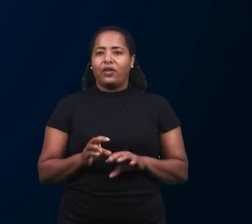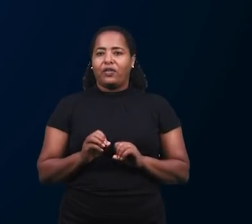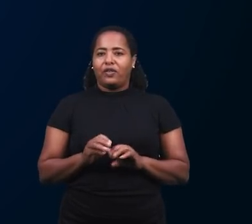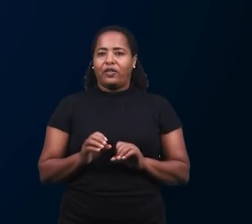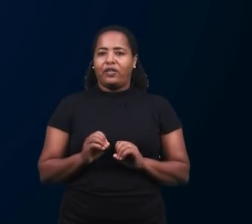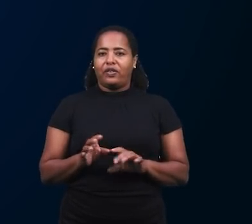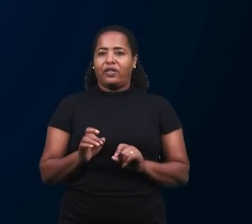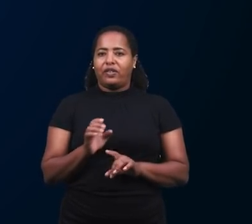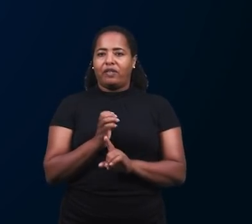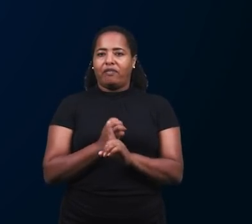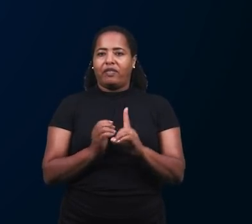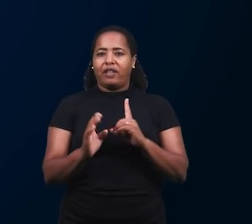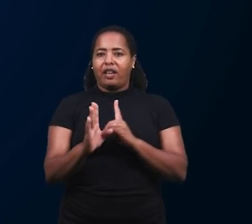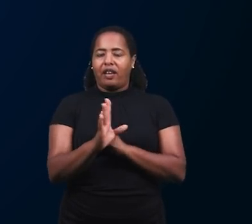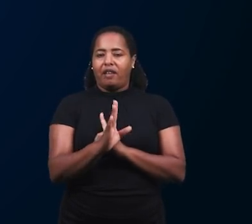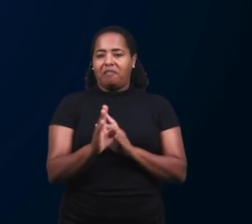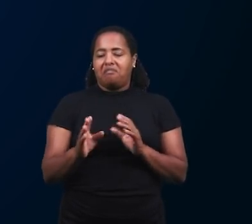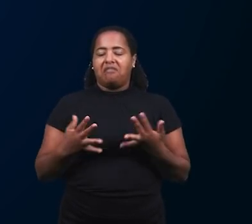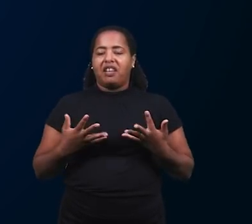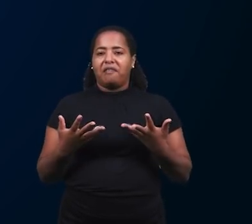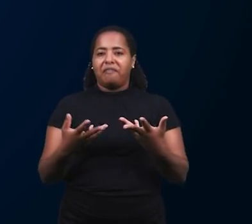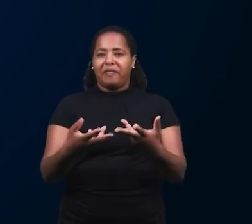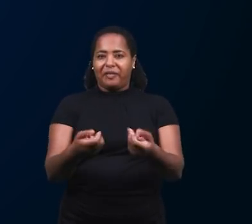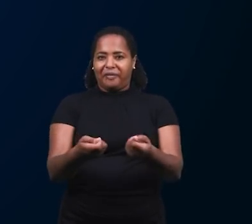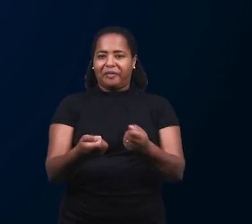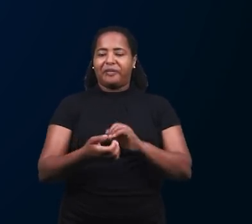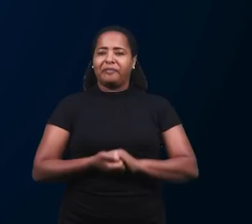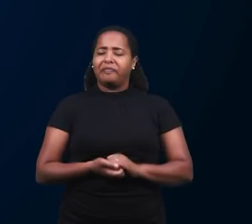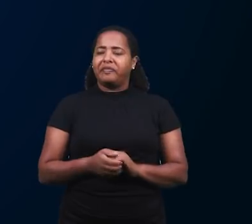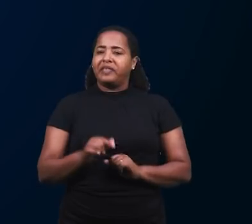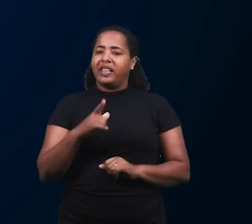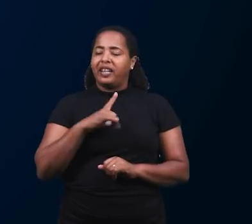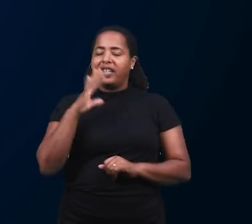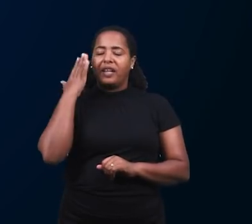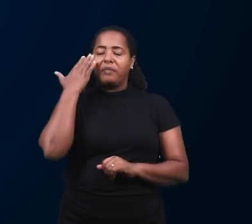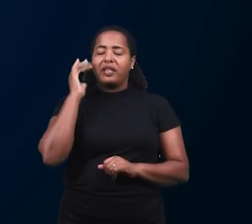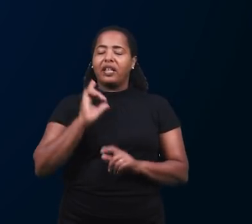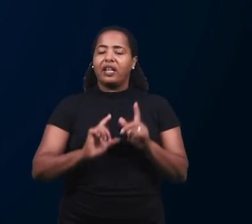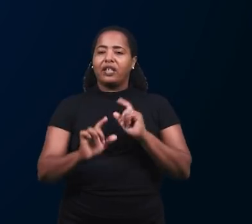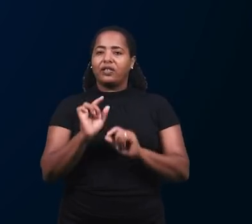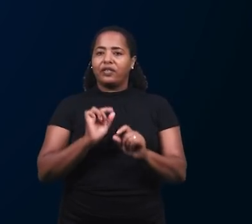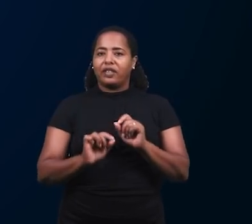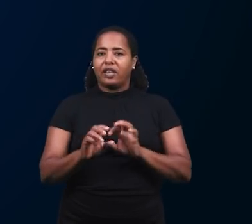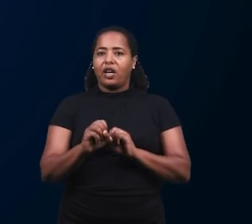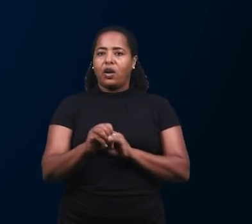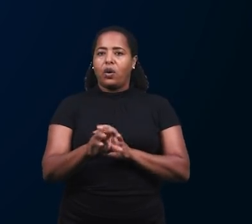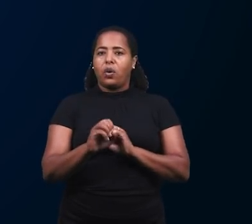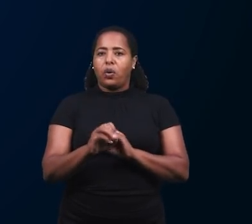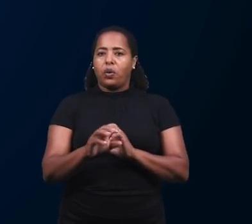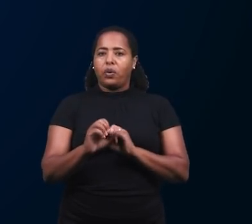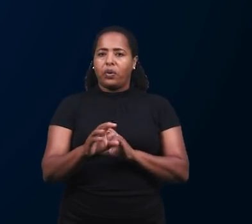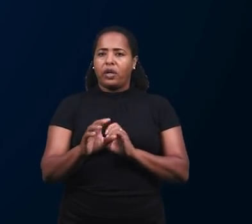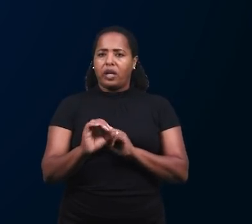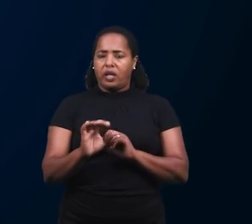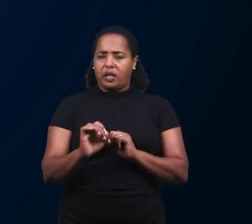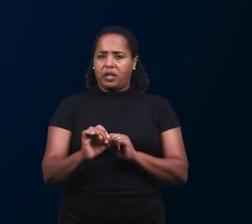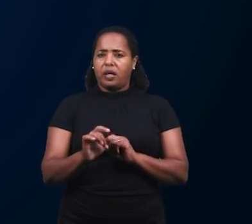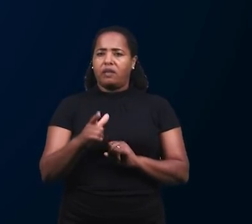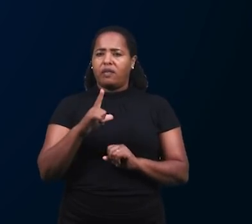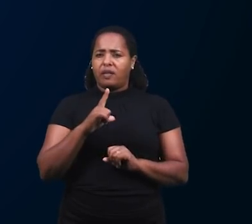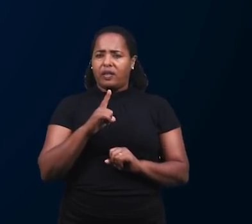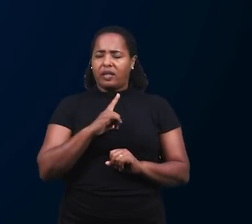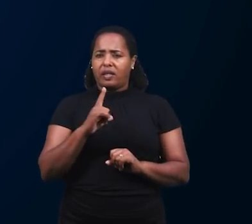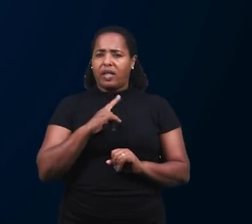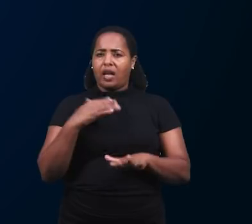experiência com os ensinos ministrados na Escola Bíblica Dominical tem sido maravilhosa. Temos entendido que